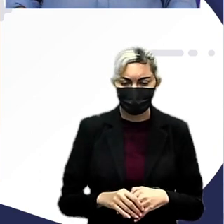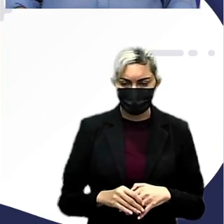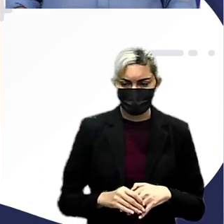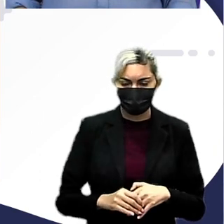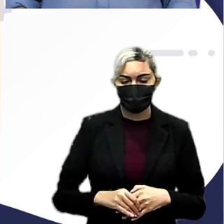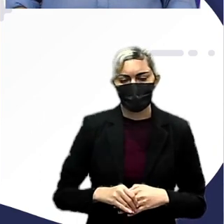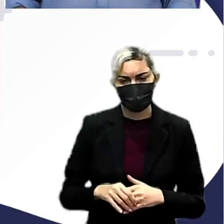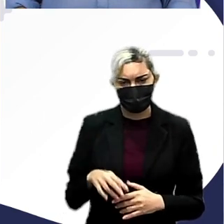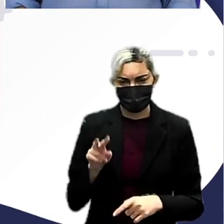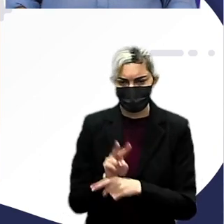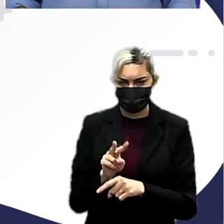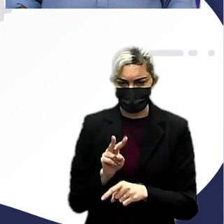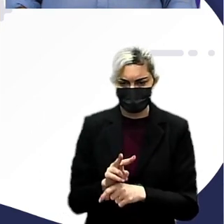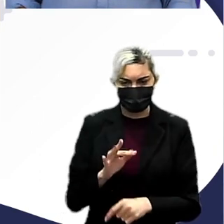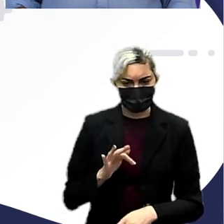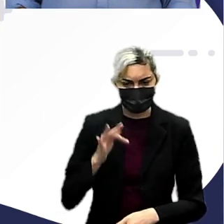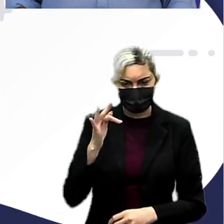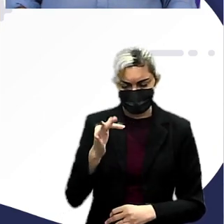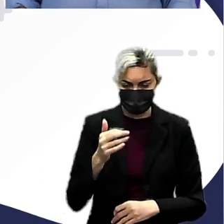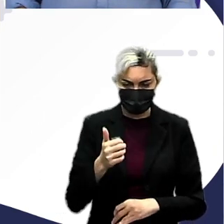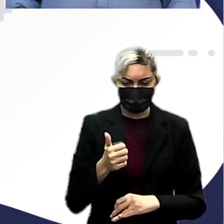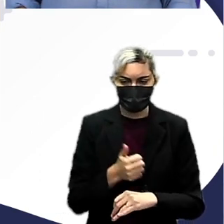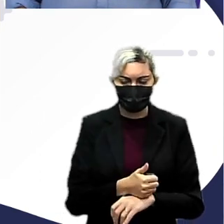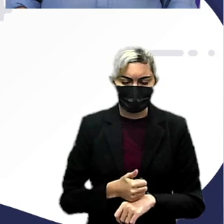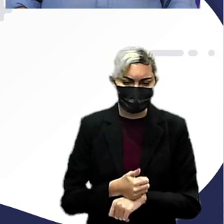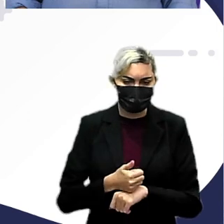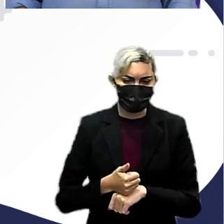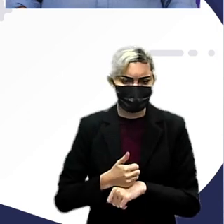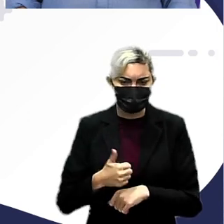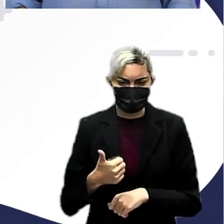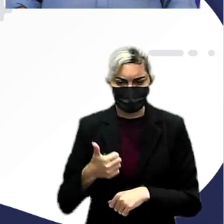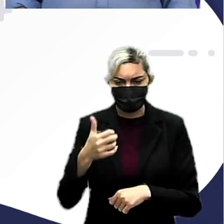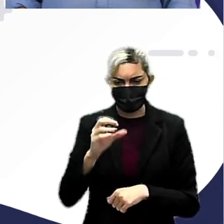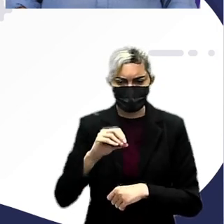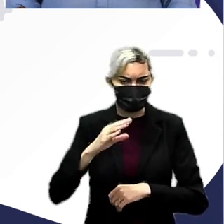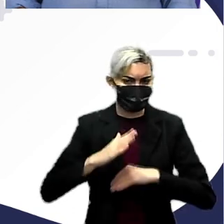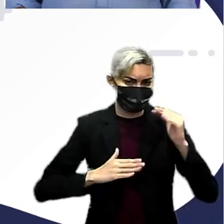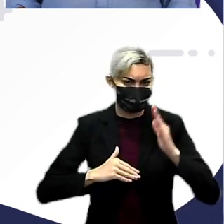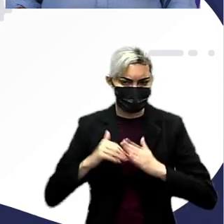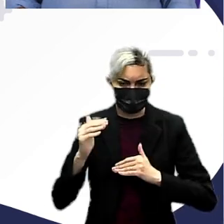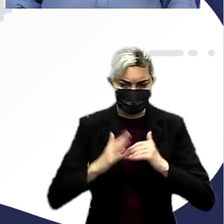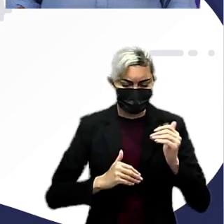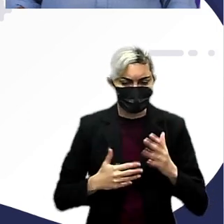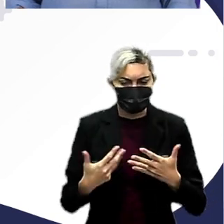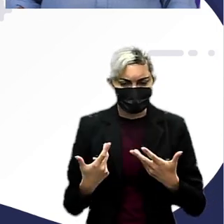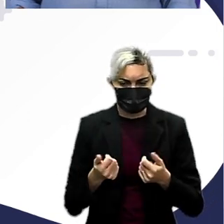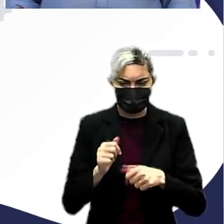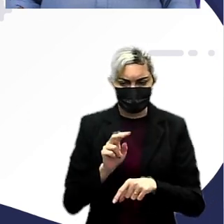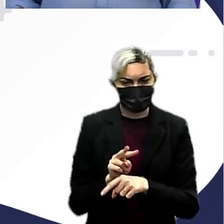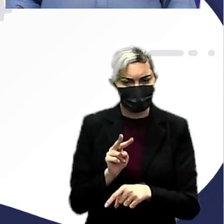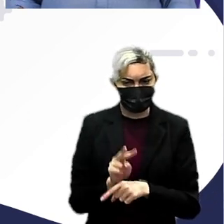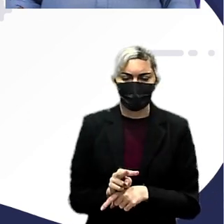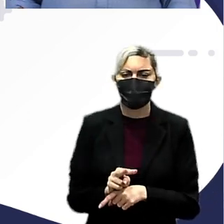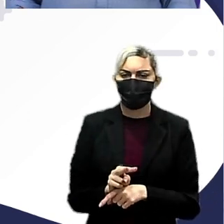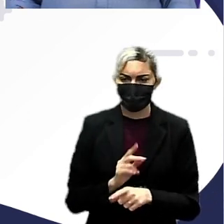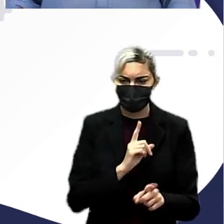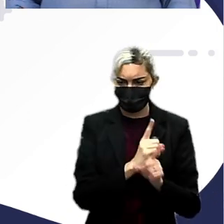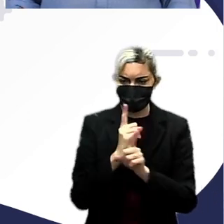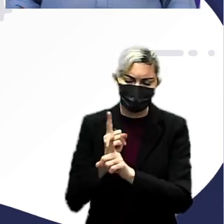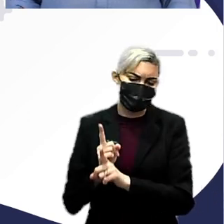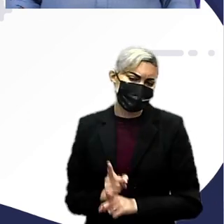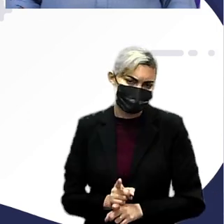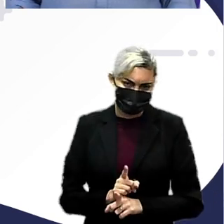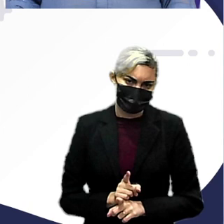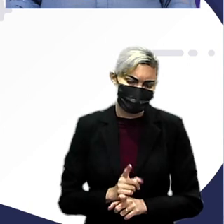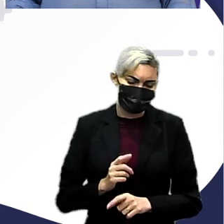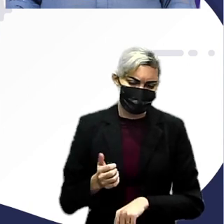Então, perspectiva de futuro das profissões, 10 competências, né, que a gente espera identificar